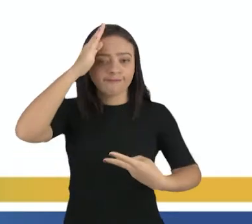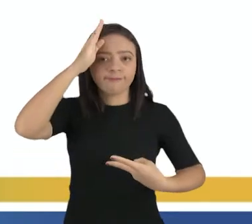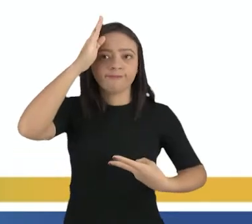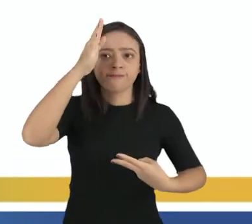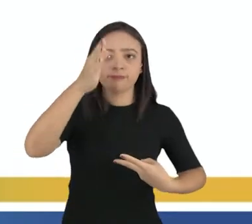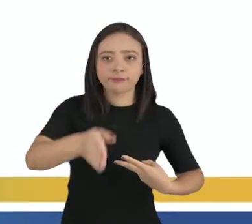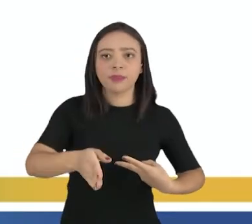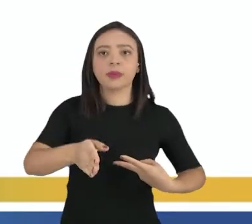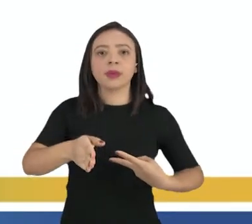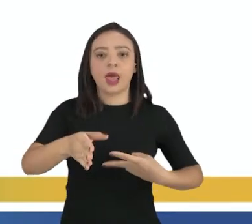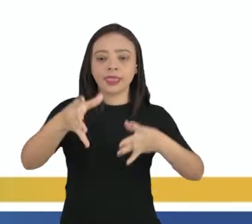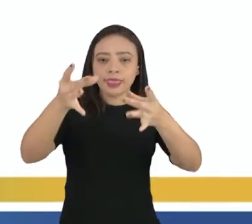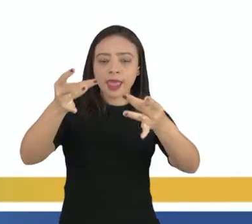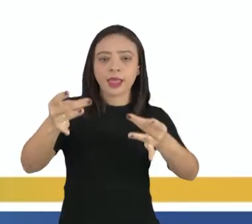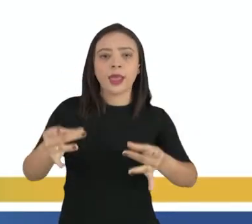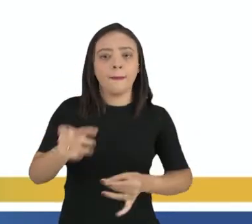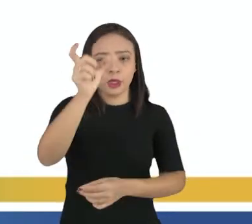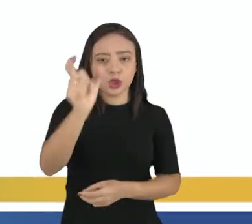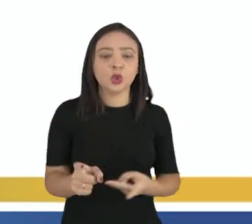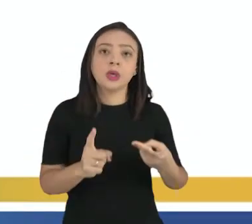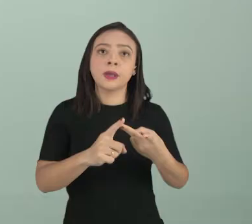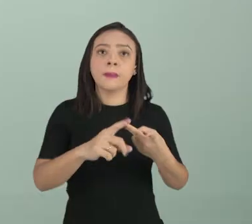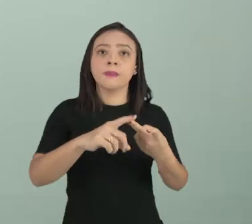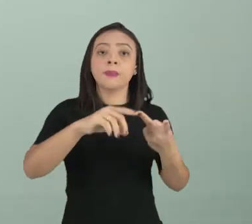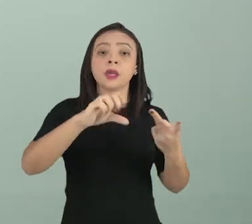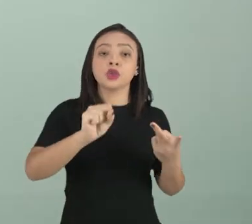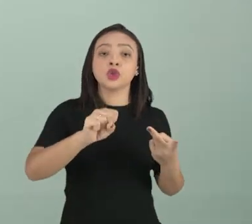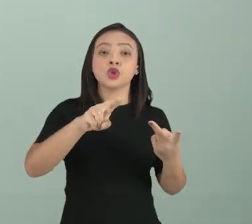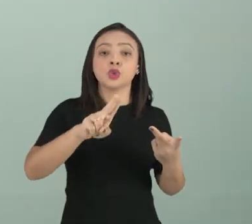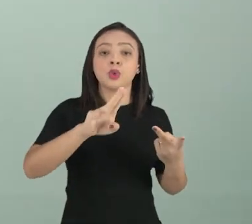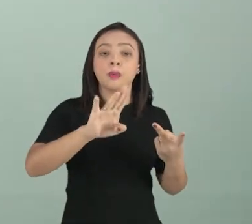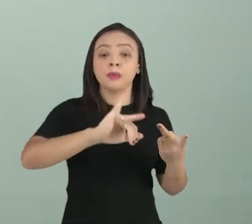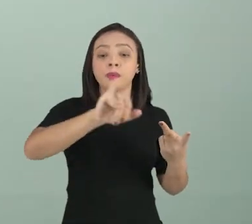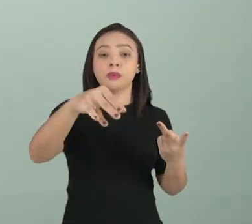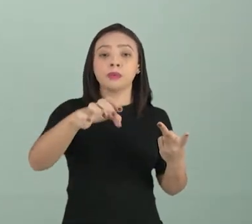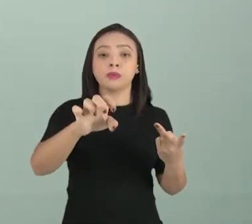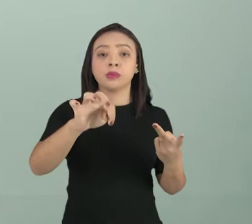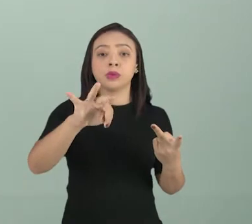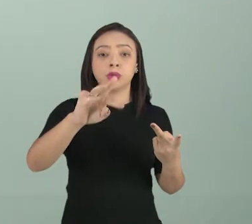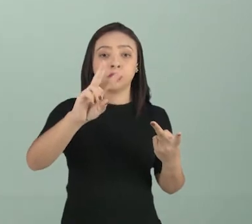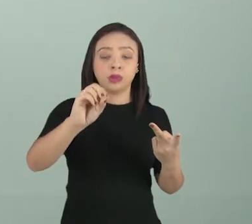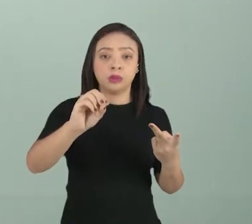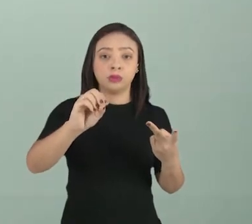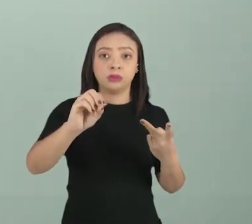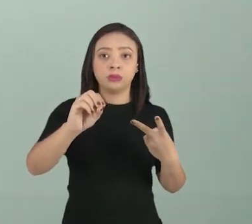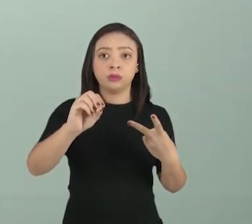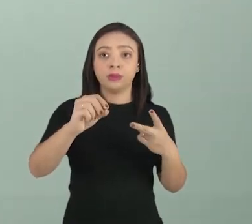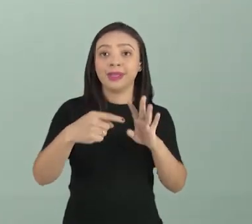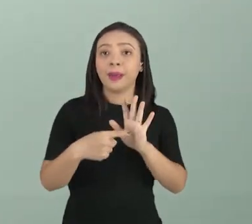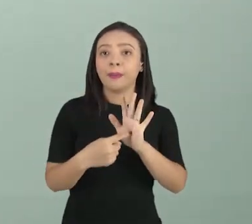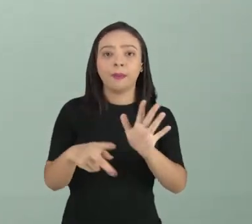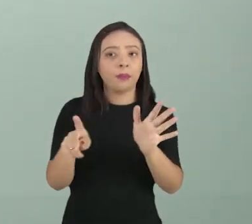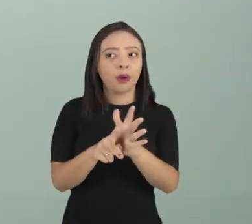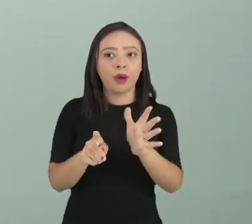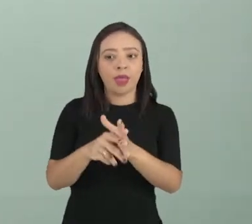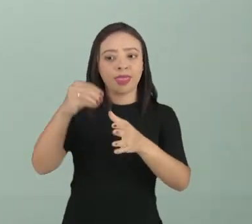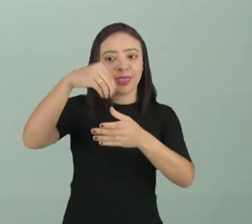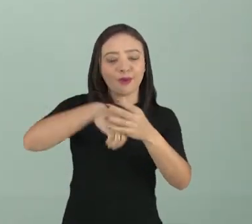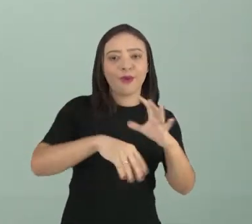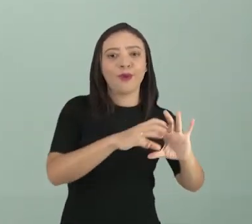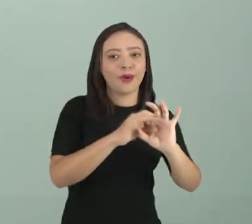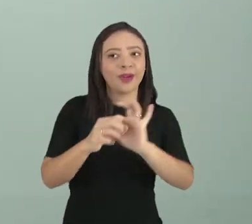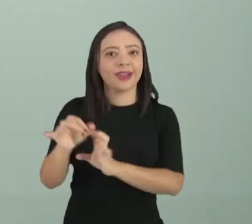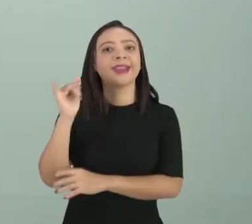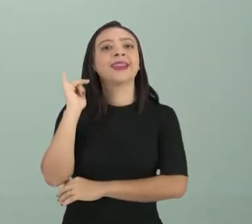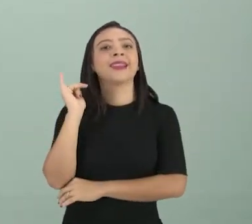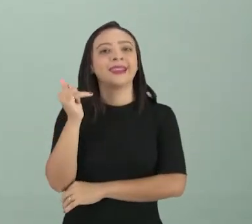diretamente descrever a pessoa e o subjetivo que ele vai trazendo dentro da própria narração mas não